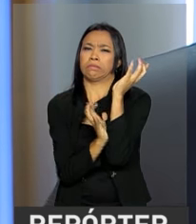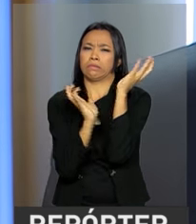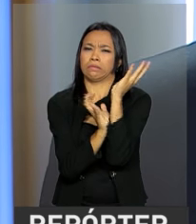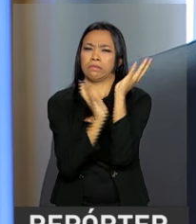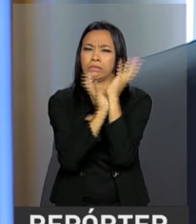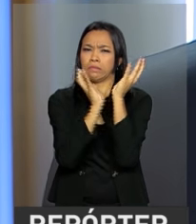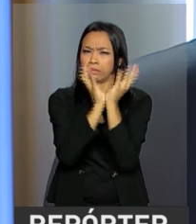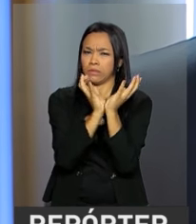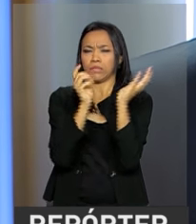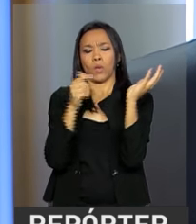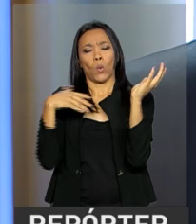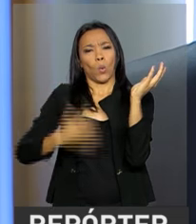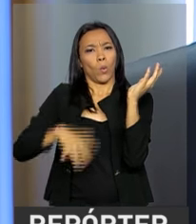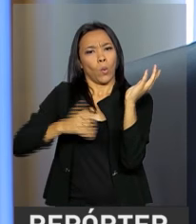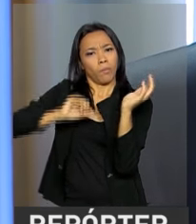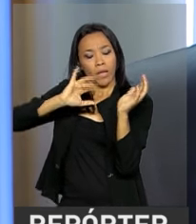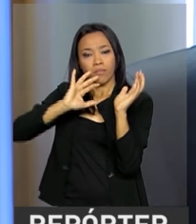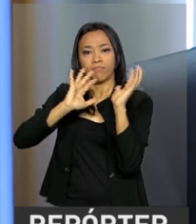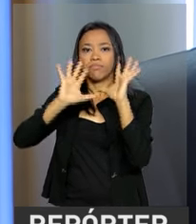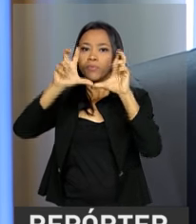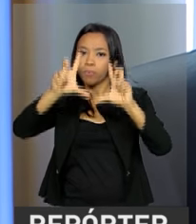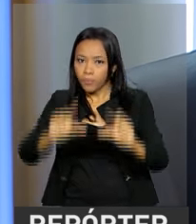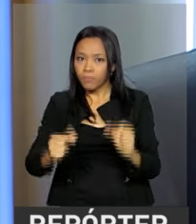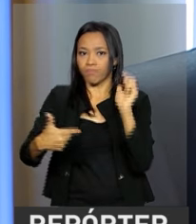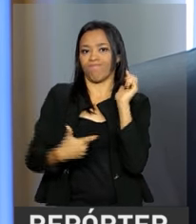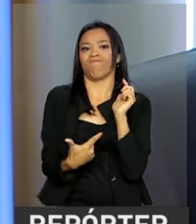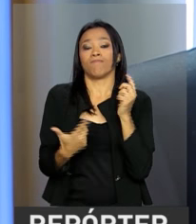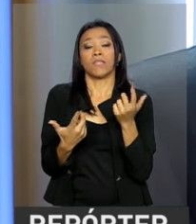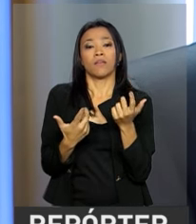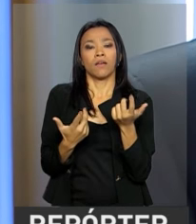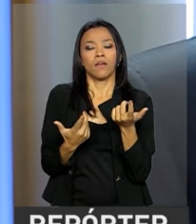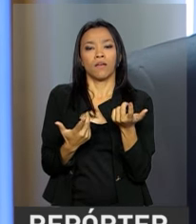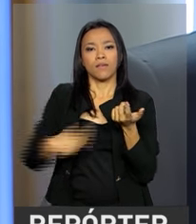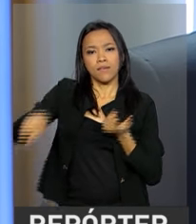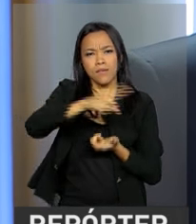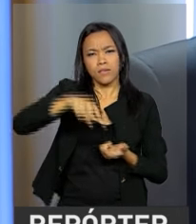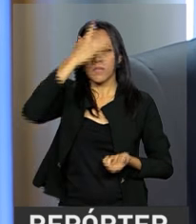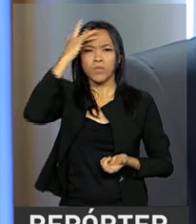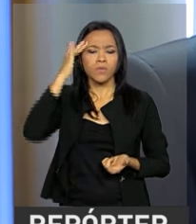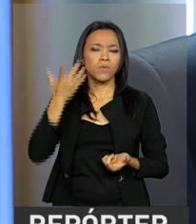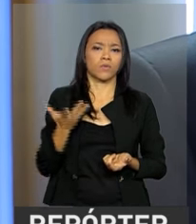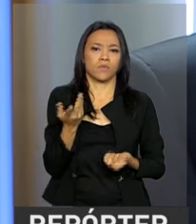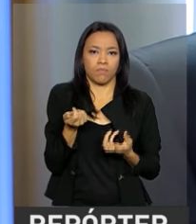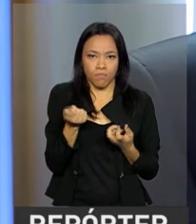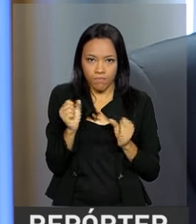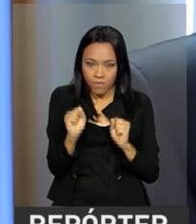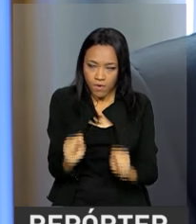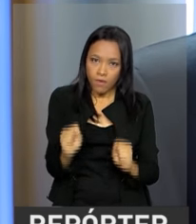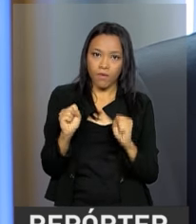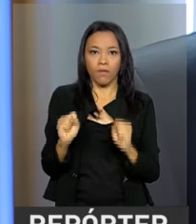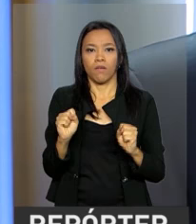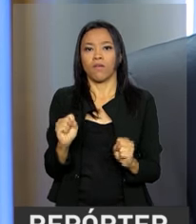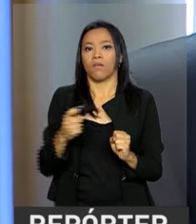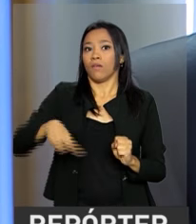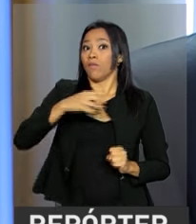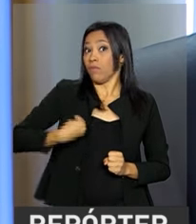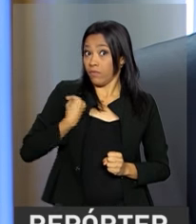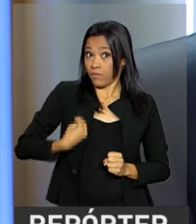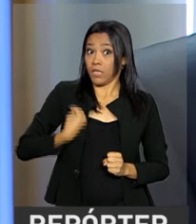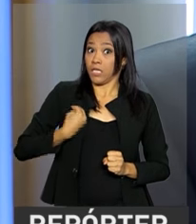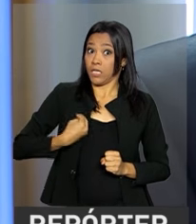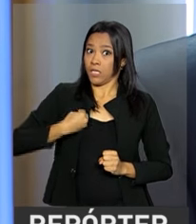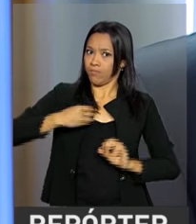uma série de medid visando o qu fazer com que as pessoas possam ter uma vida mais